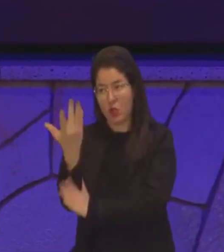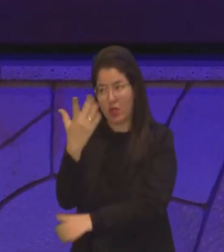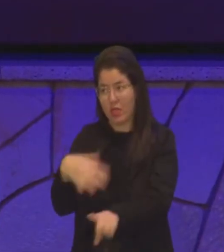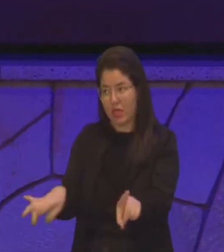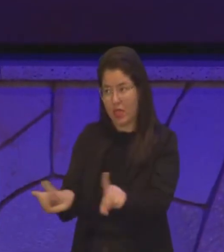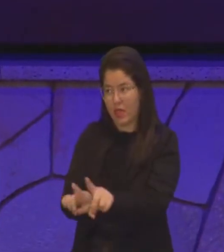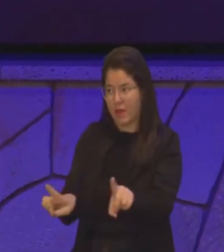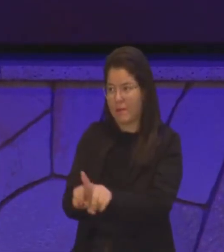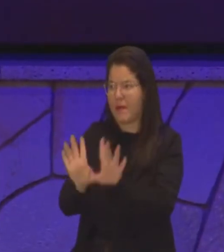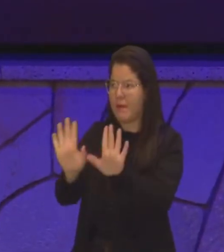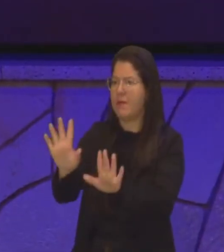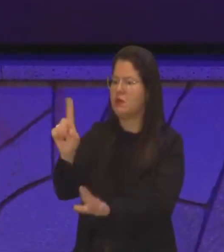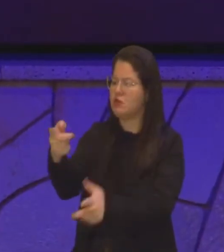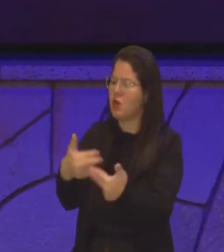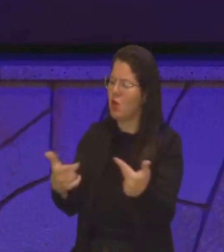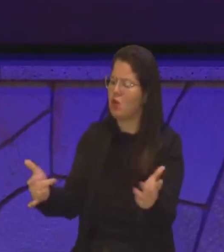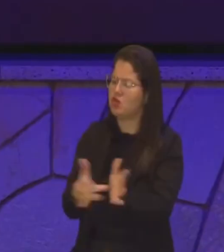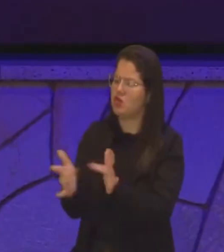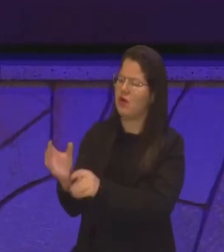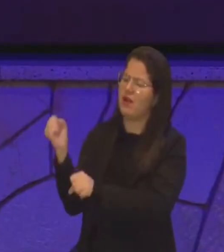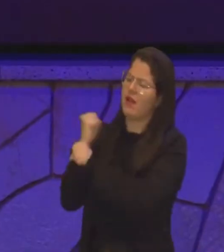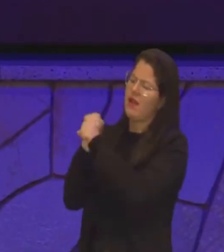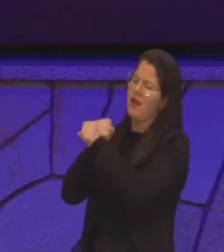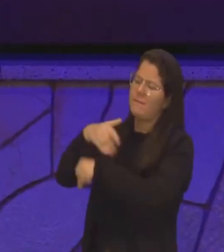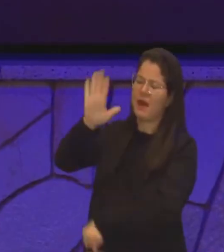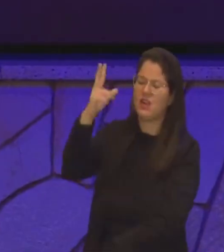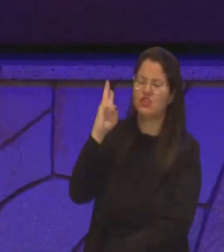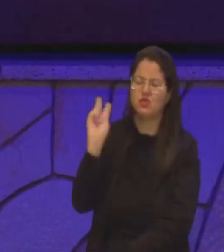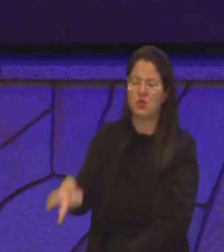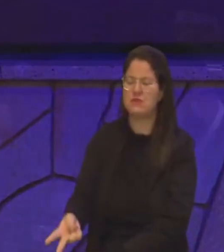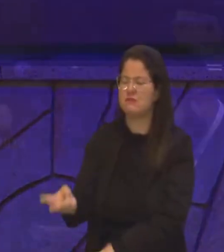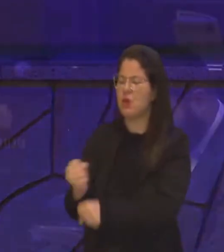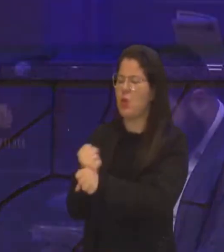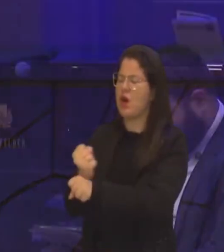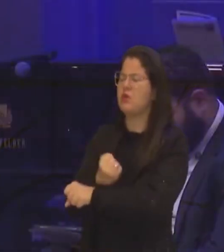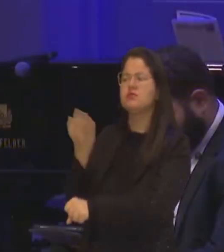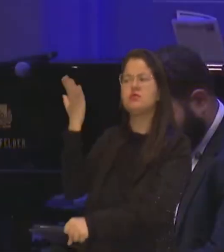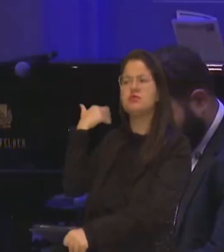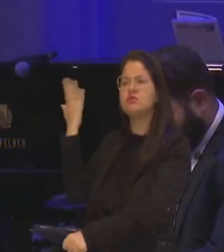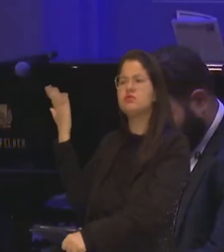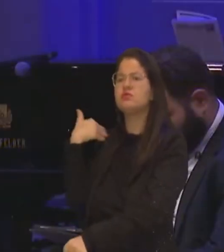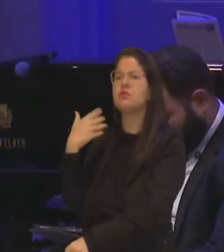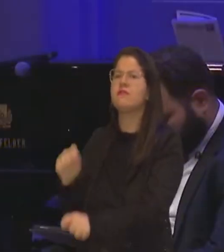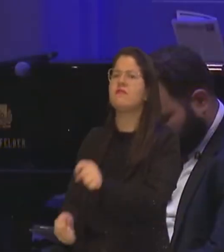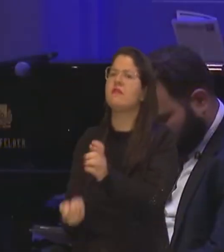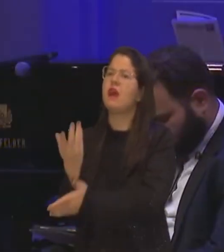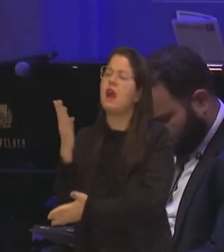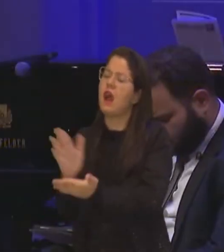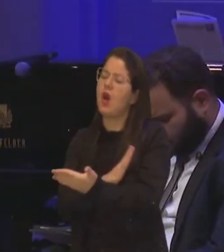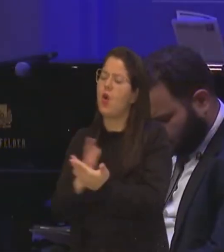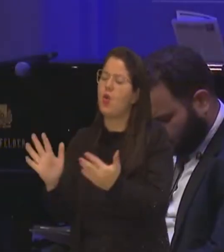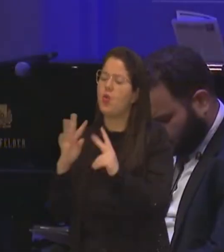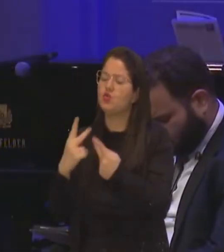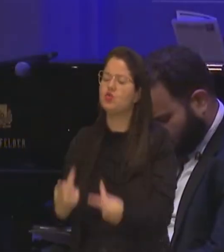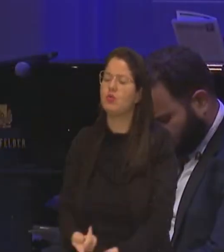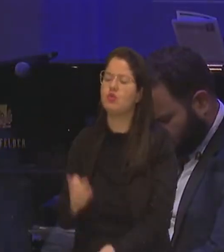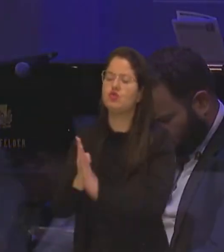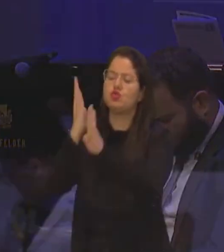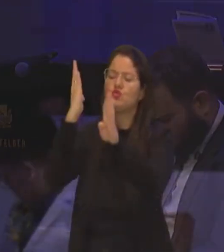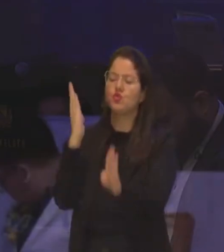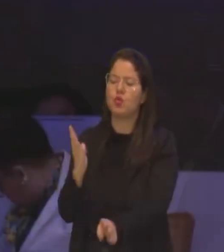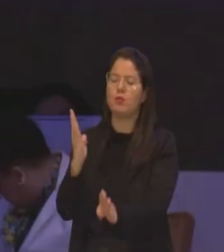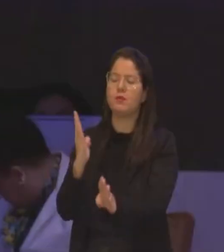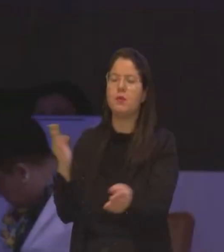Mas algo que Jesus há muitos anos, há mais de 2000 anos, realizou, que alguns homens descobriram agora diante de